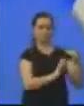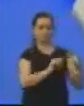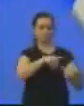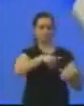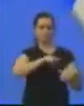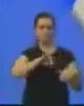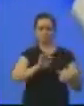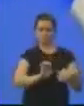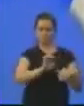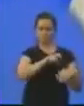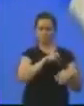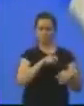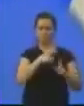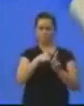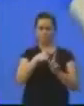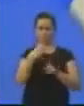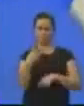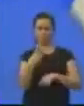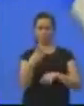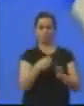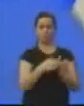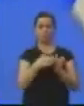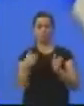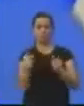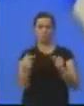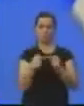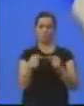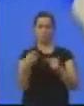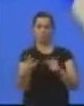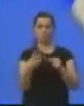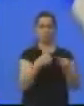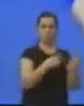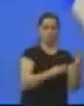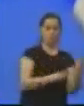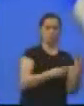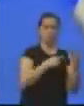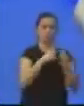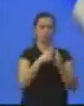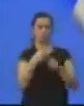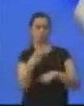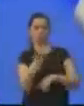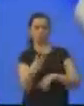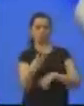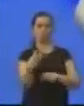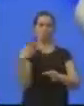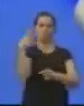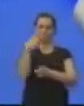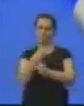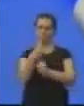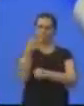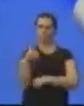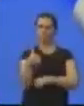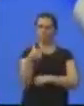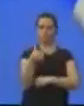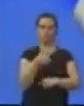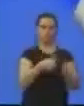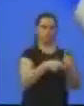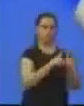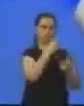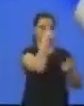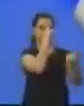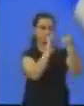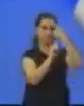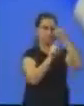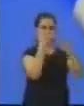x mais 3, quando o x tende para 3, vai ser igual a quanto? 3 mais 3, 6. Eu encontrei o valor. Então, ele era indeterminado